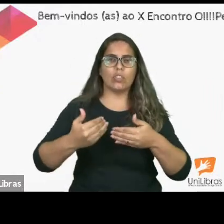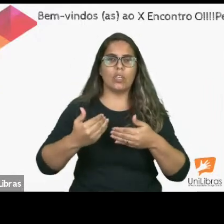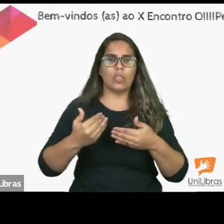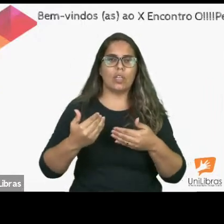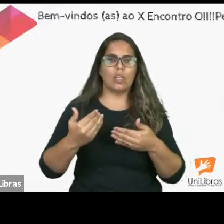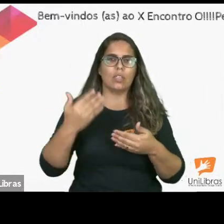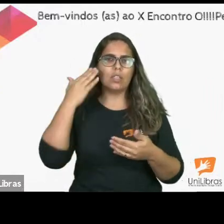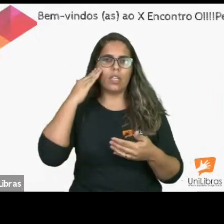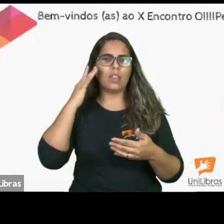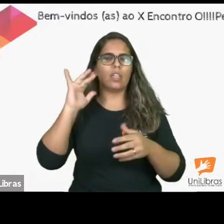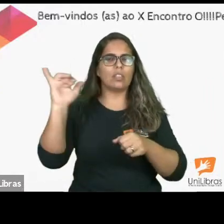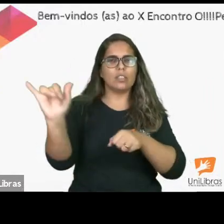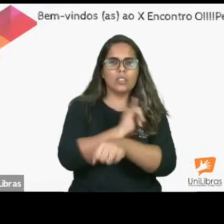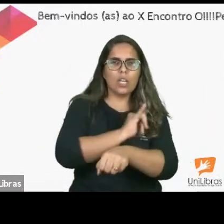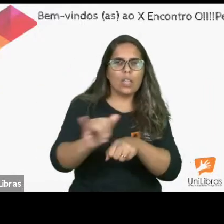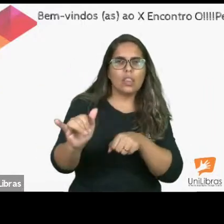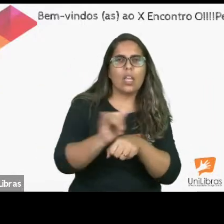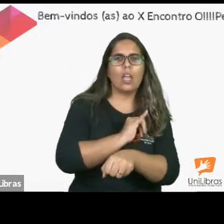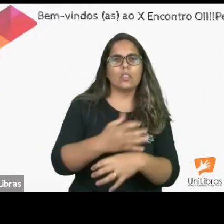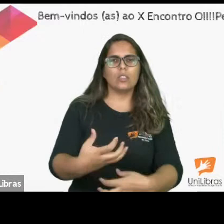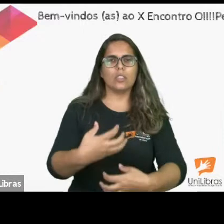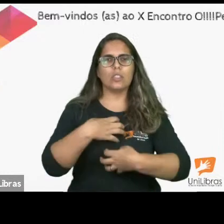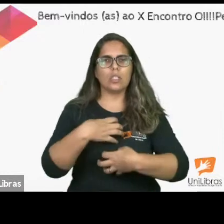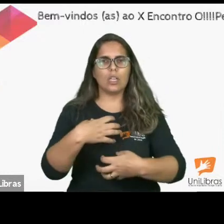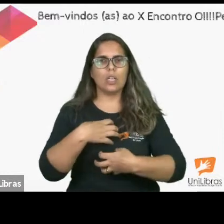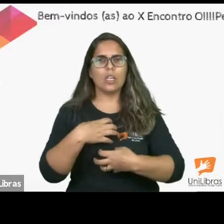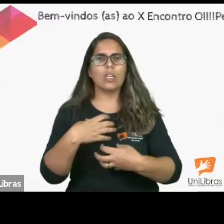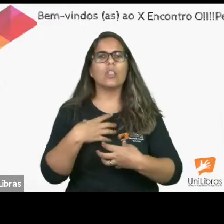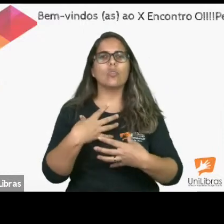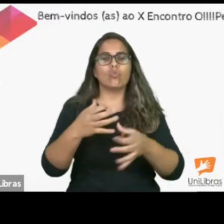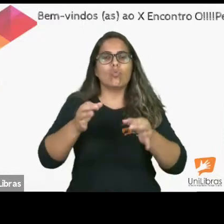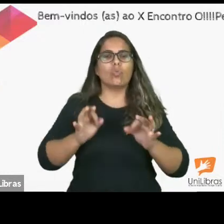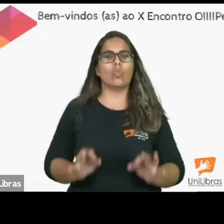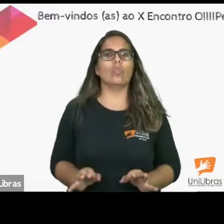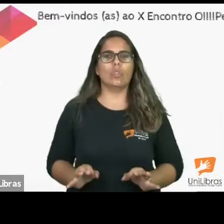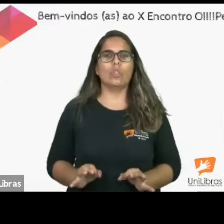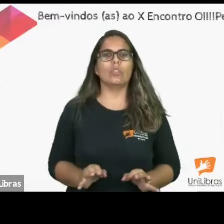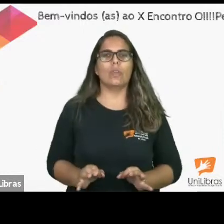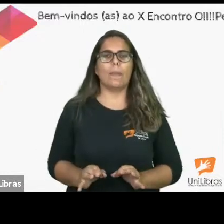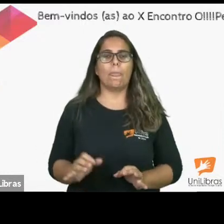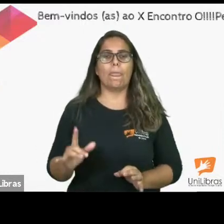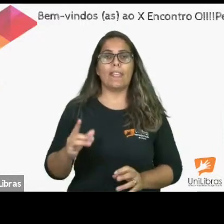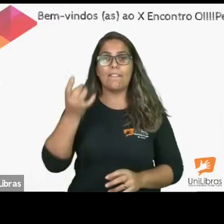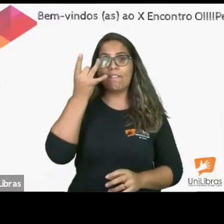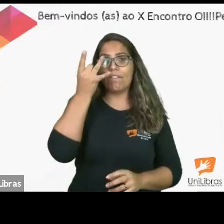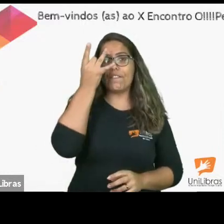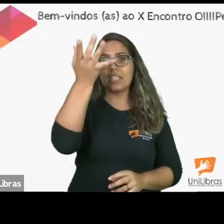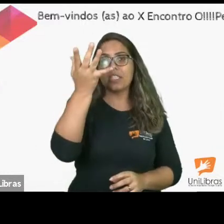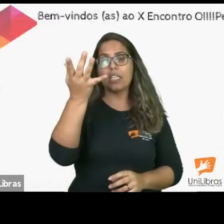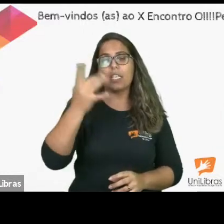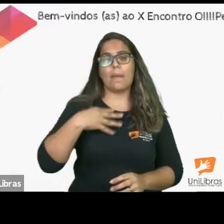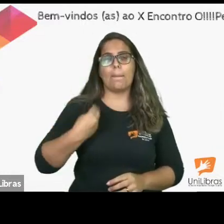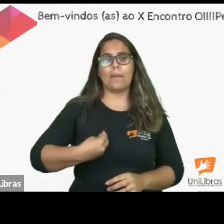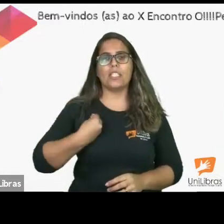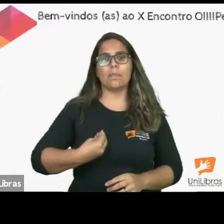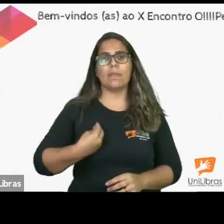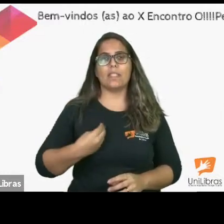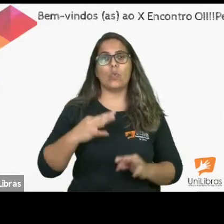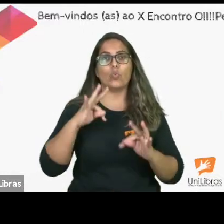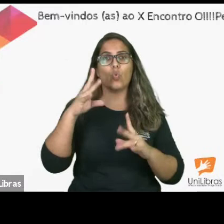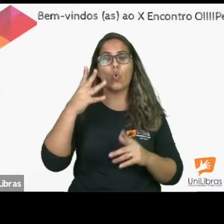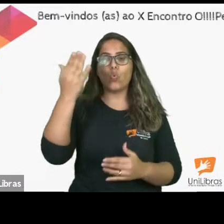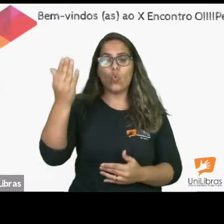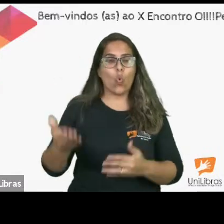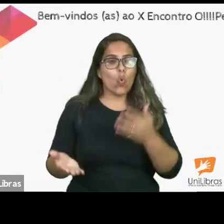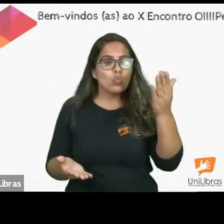em estratégias, em comportamentos, em condutas que facilitem a participação do outro